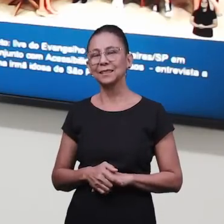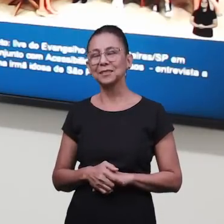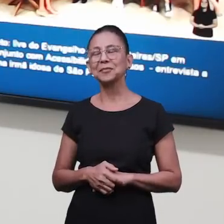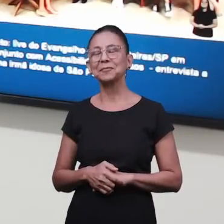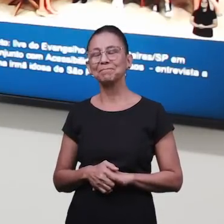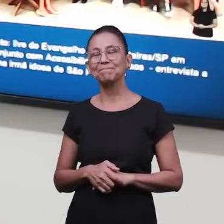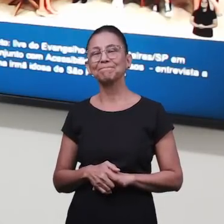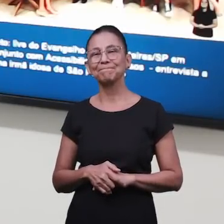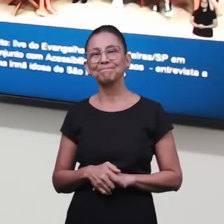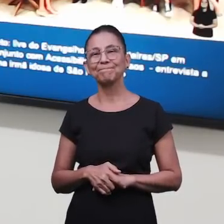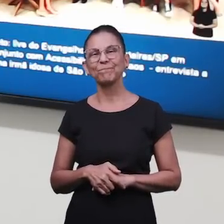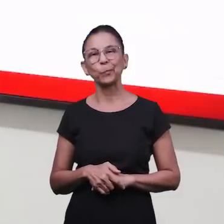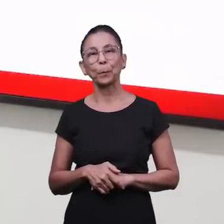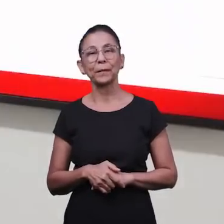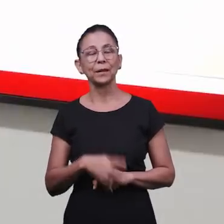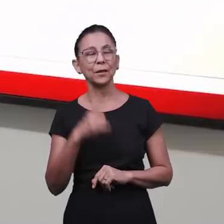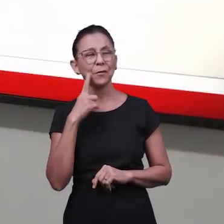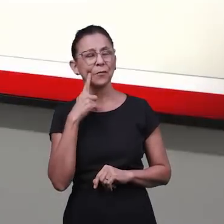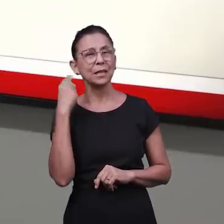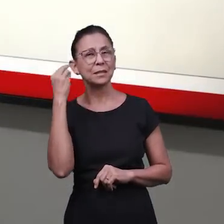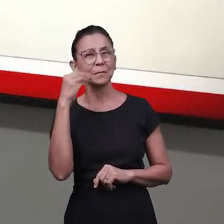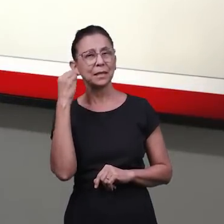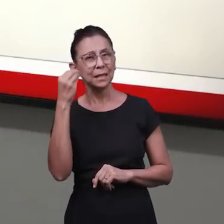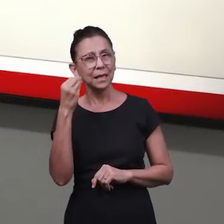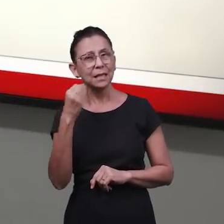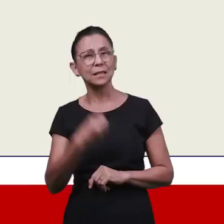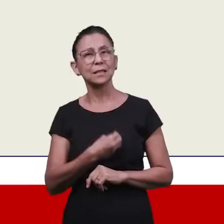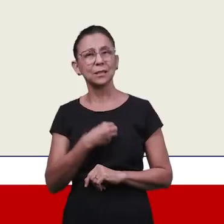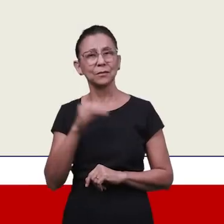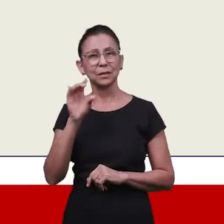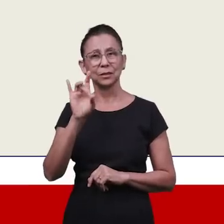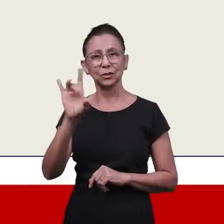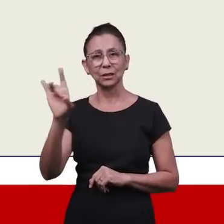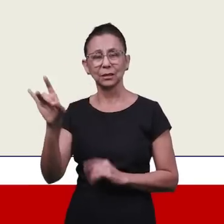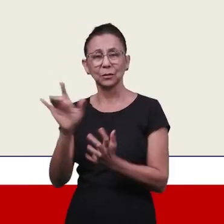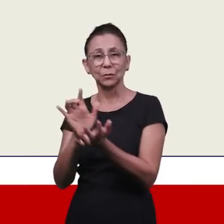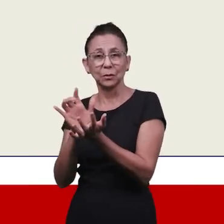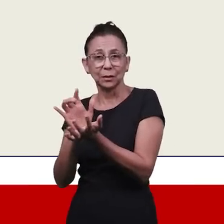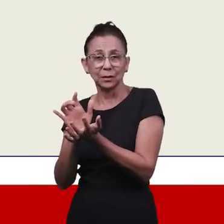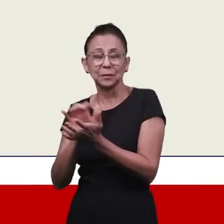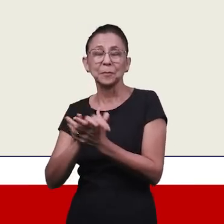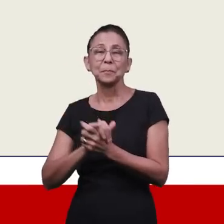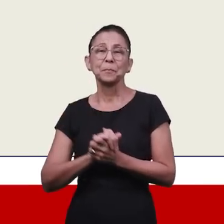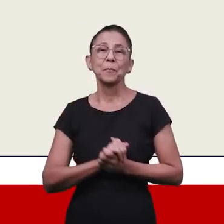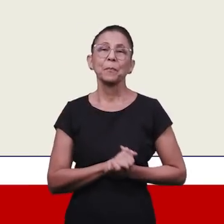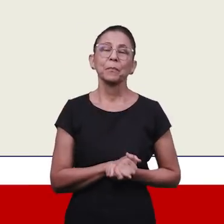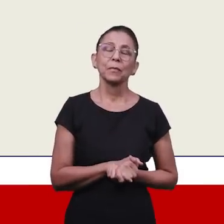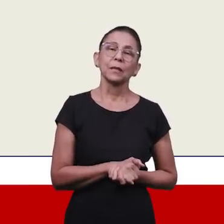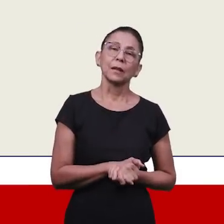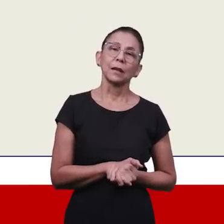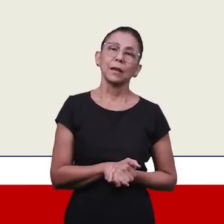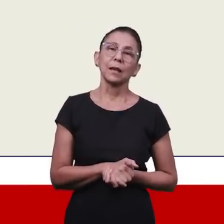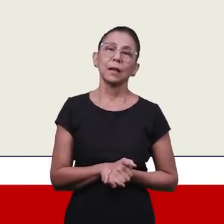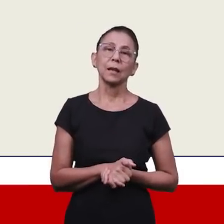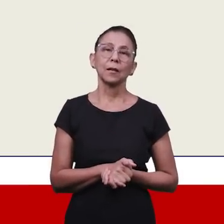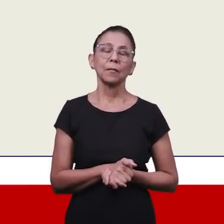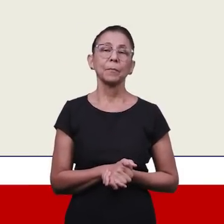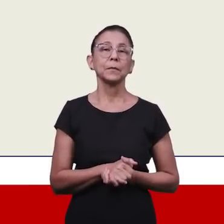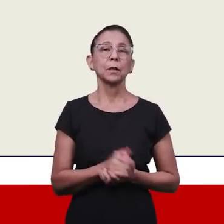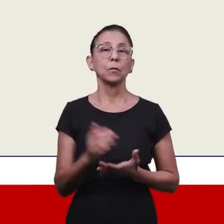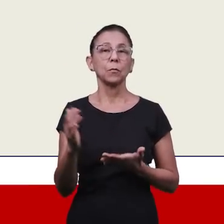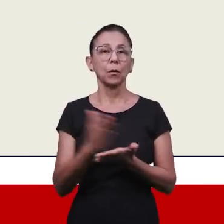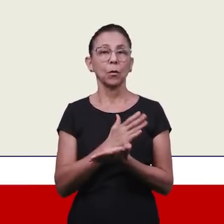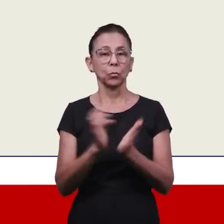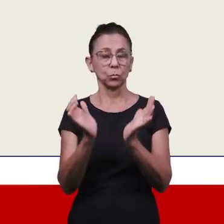bênçãos do Senhor, das experiências na vida desses nossos irmãos. Como sugestão de organização, né, alguns grupos têm